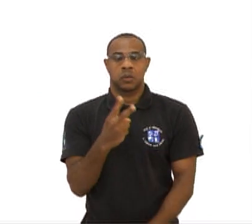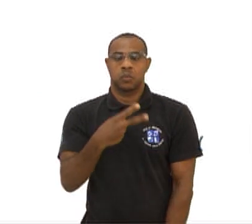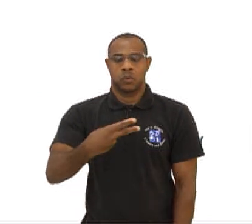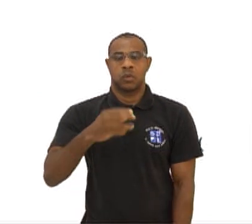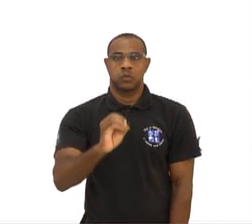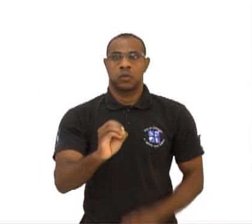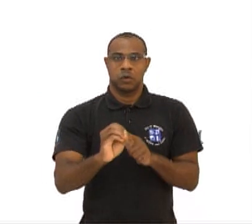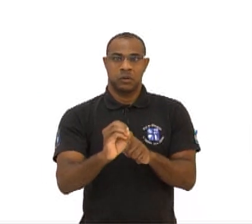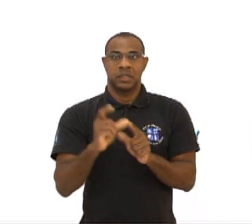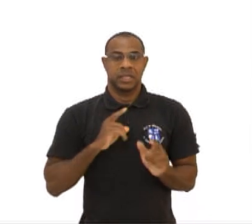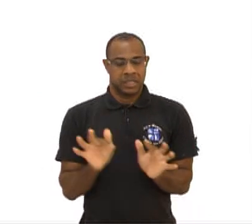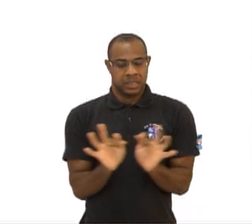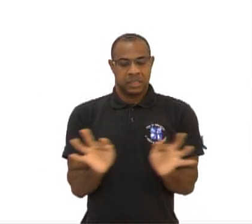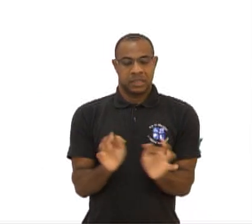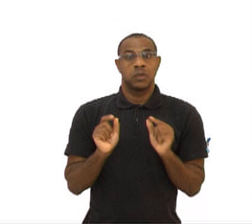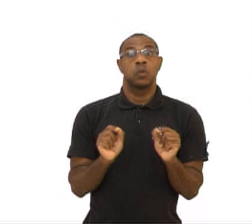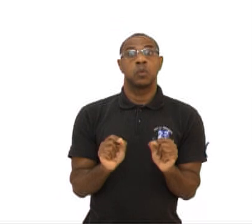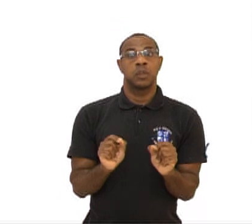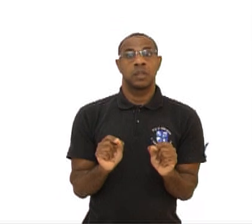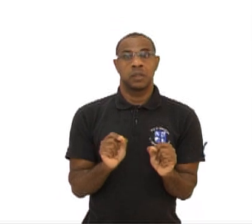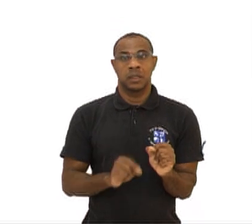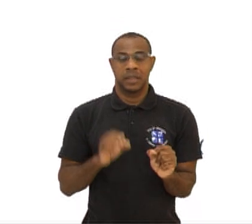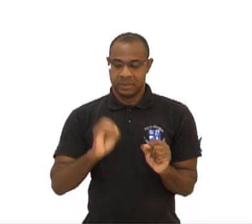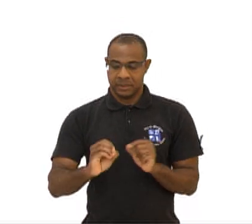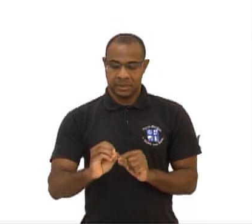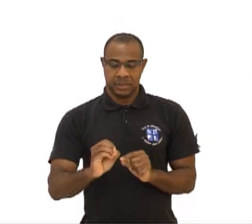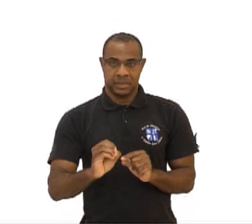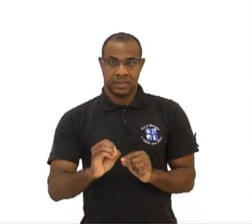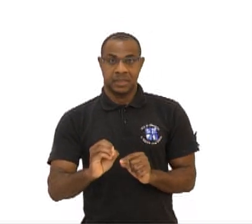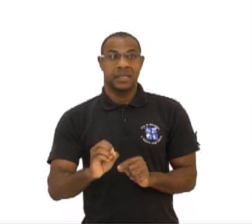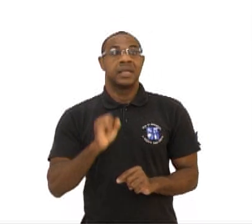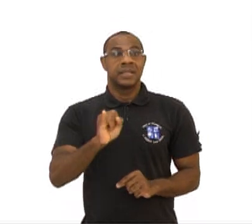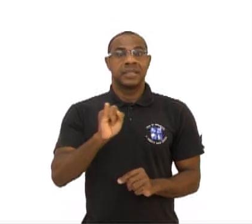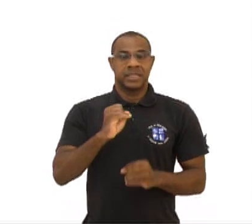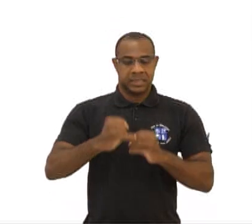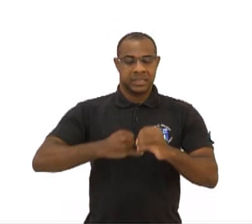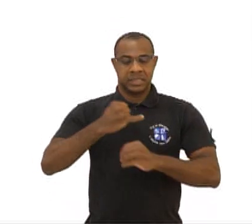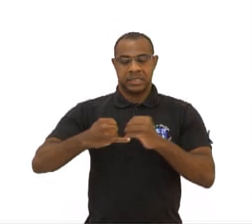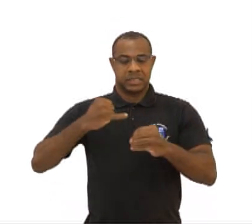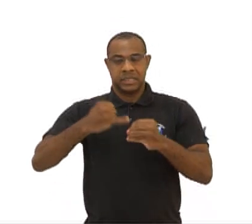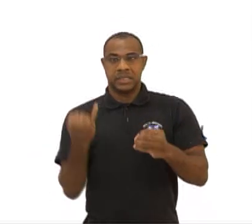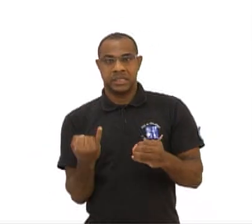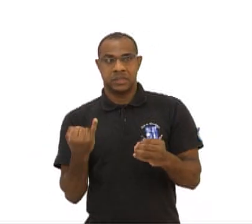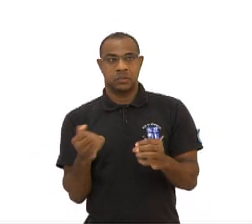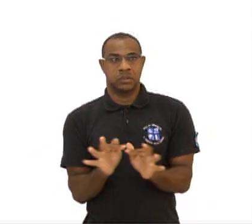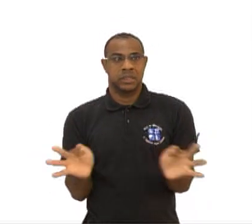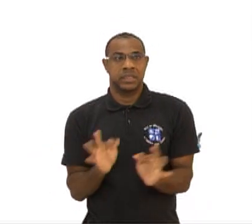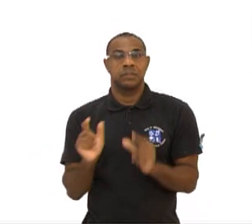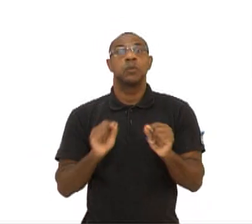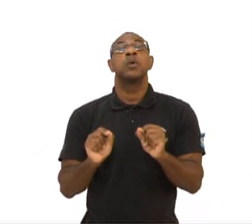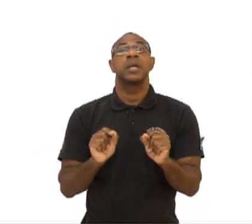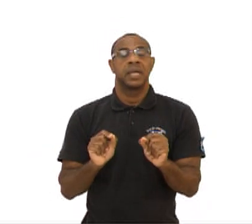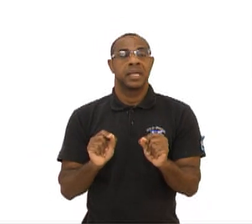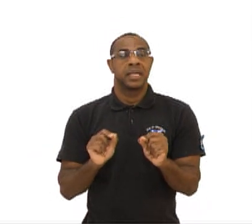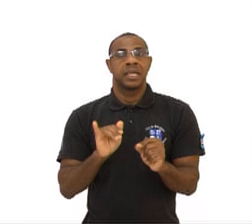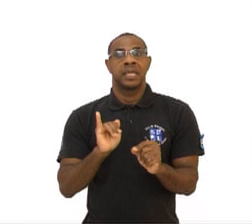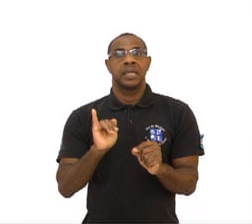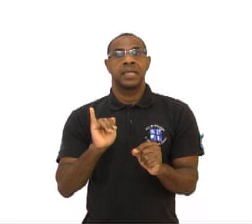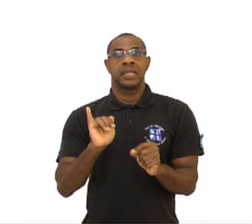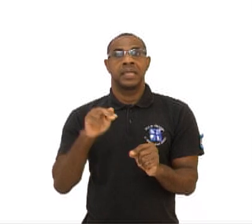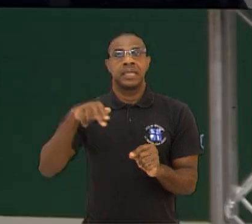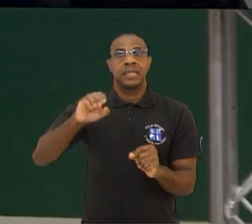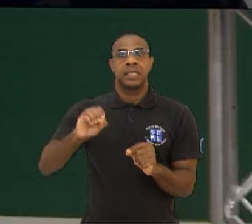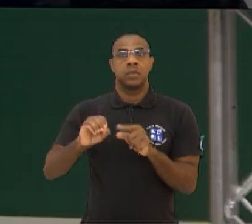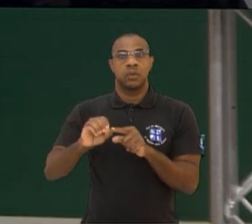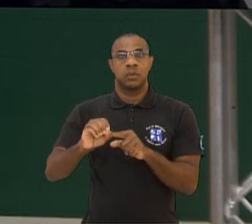uma substância simples, o NOx é 0. Se eu tiver um íon simples, como a professora Marília mostrou anteriormente lá, que a gente tem